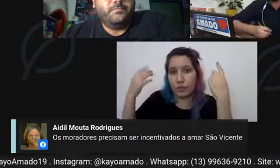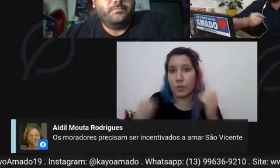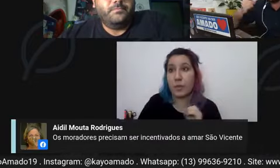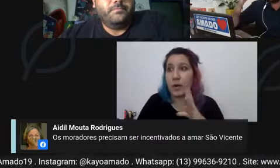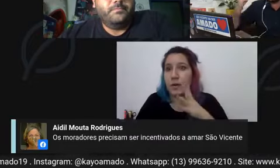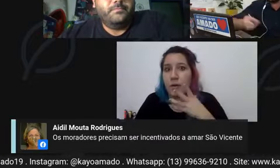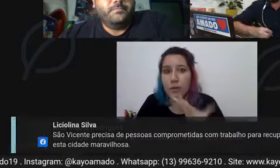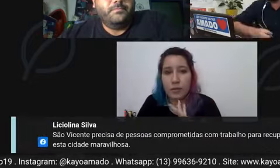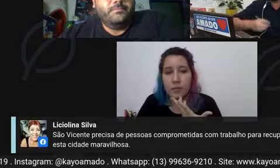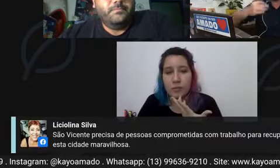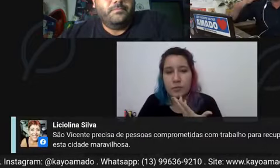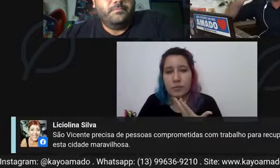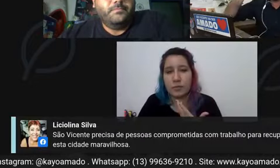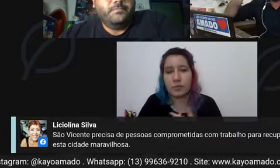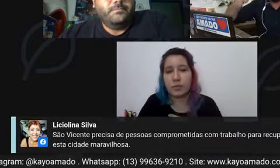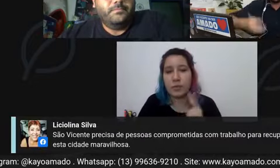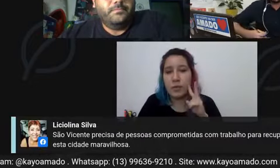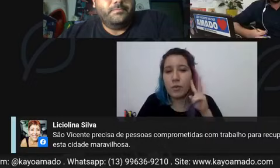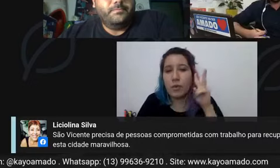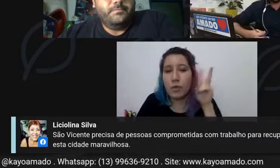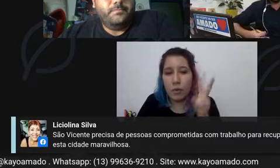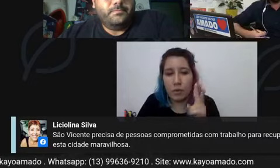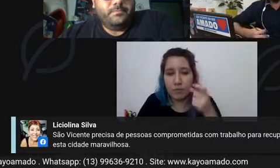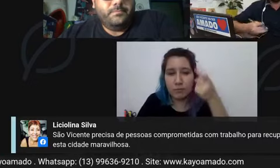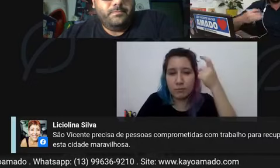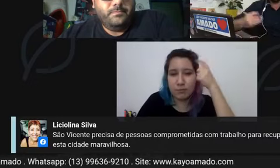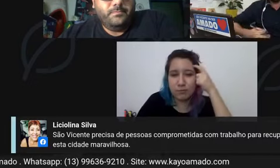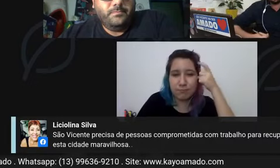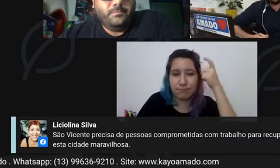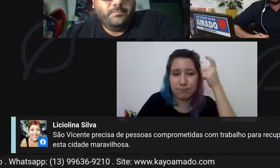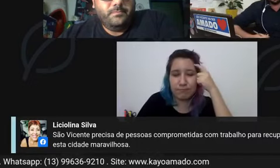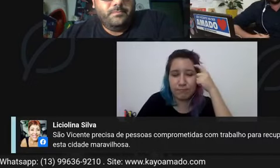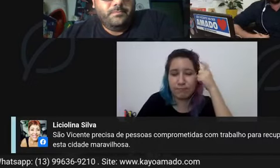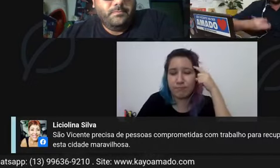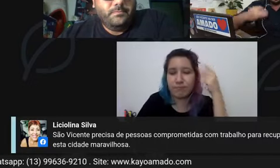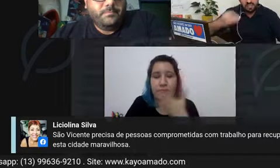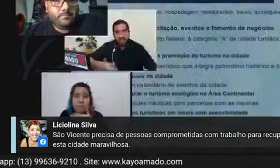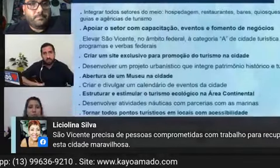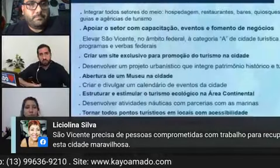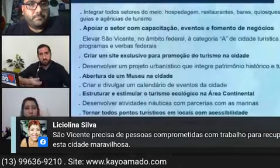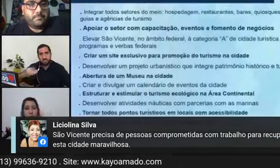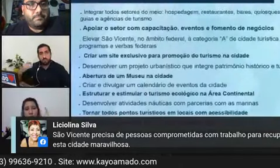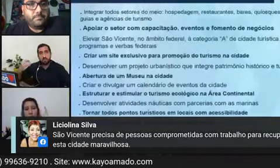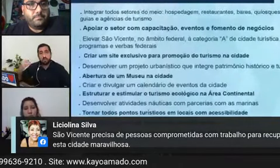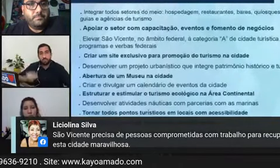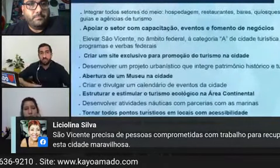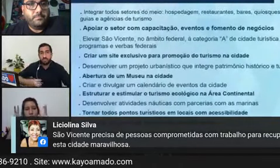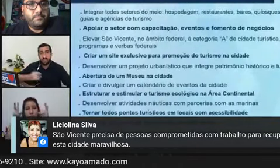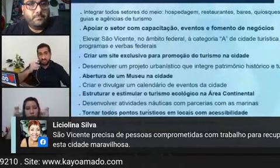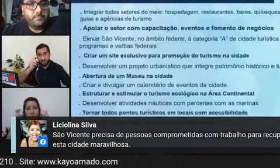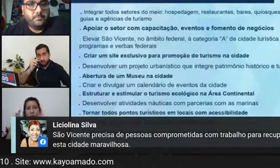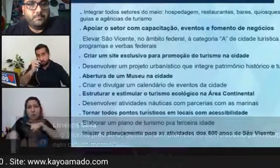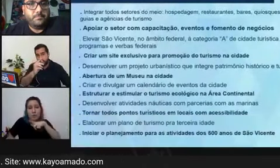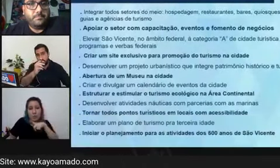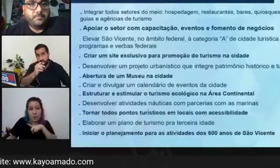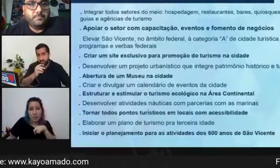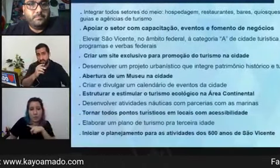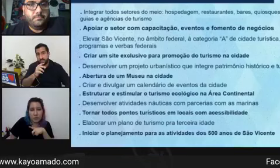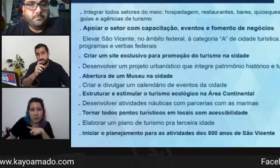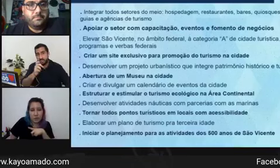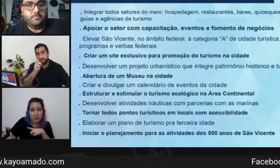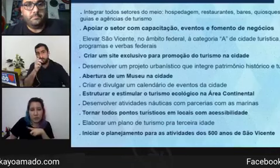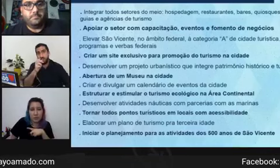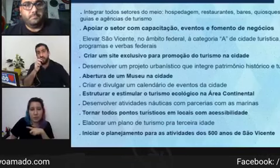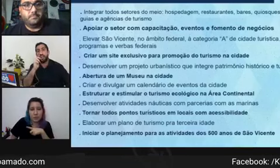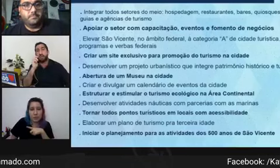aconteça, vamos direto para a tela. Ideias para melhorar a nossa cidade. Temos, e temos muitas, e esse é o momento que